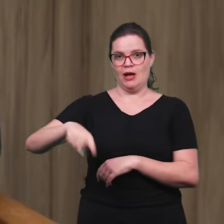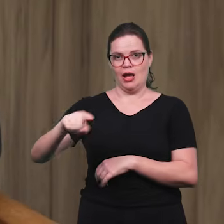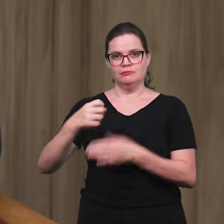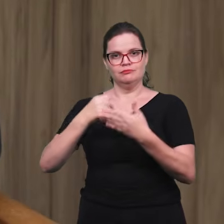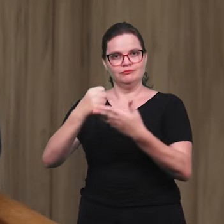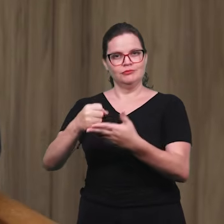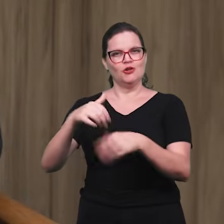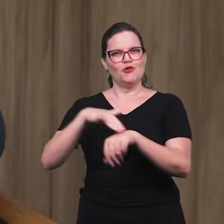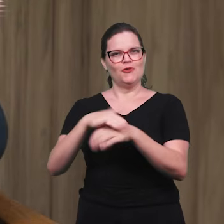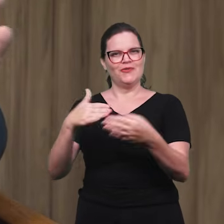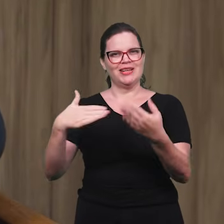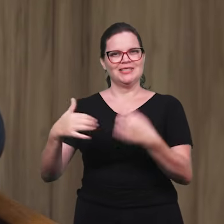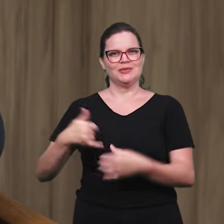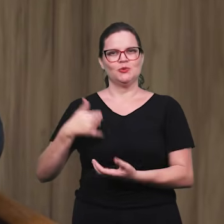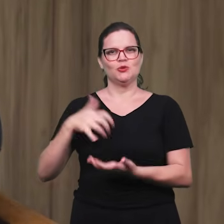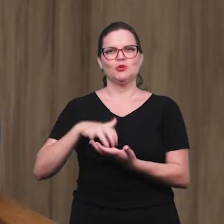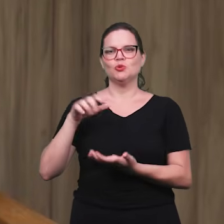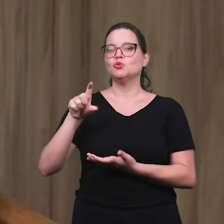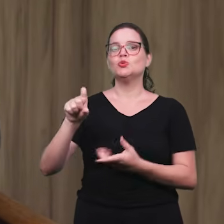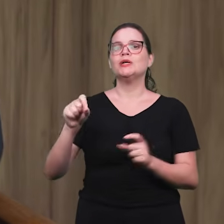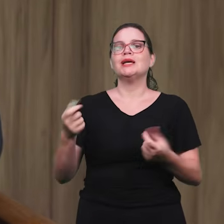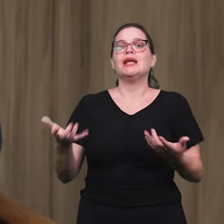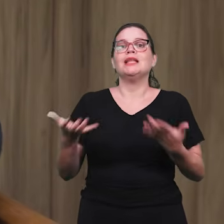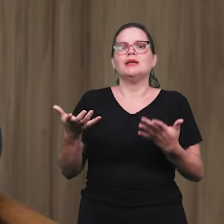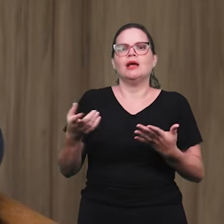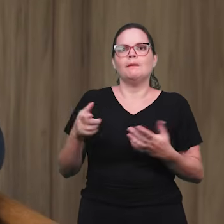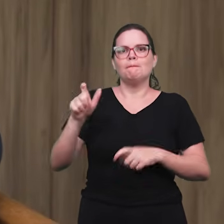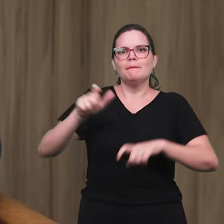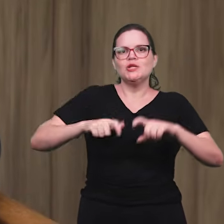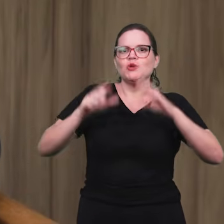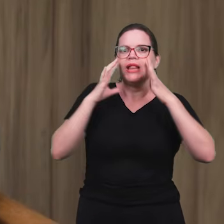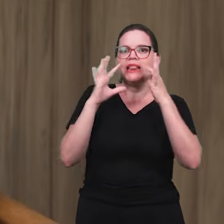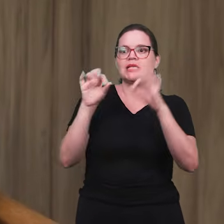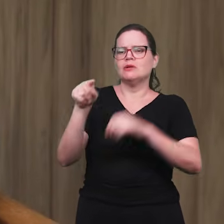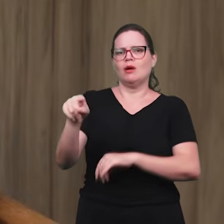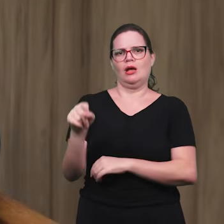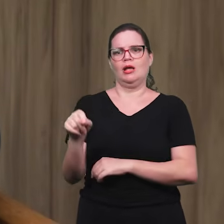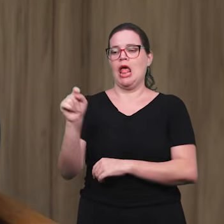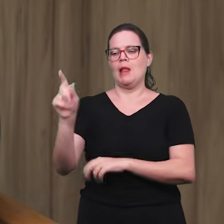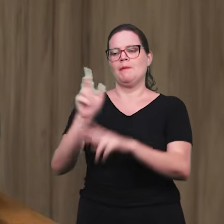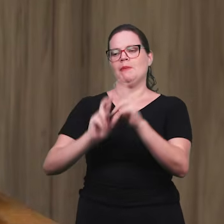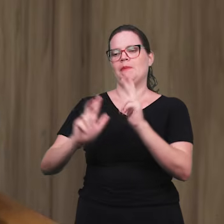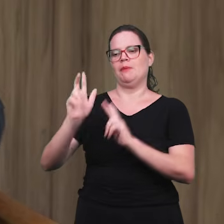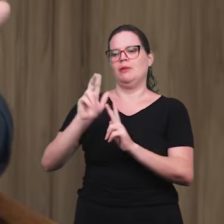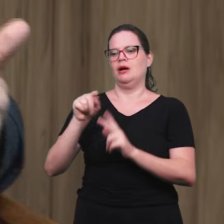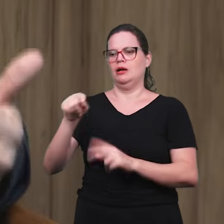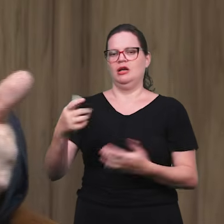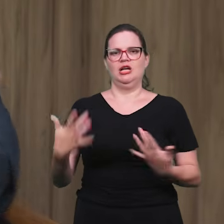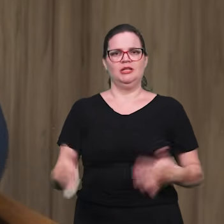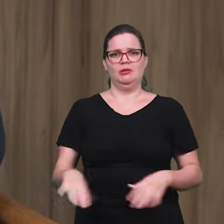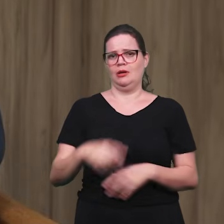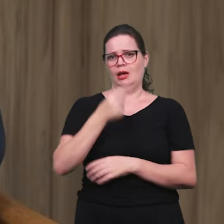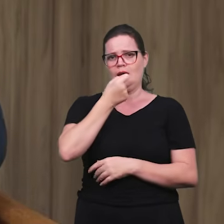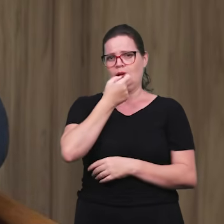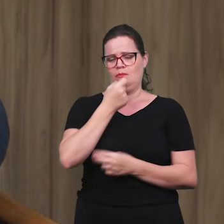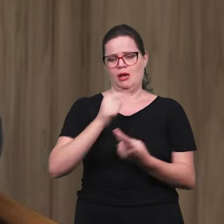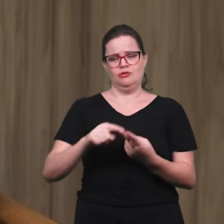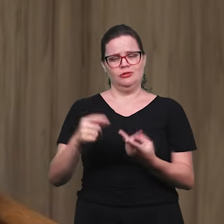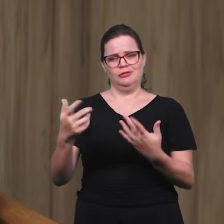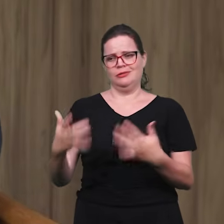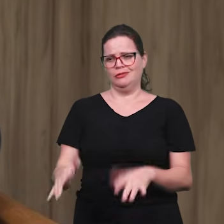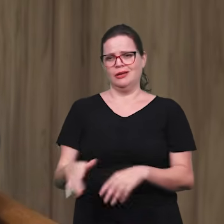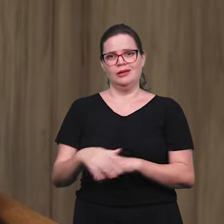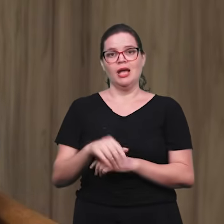idoso, tudo que ele precisa e o que ele quer é ser ouvido. Ele não está querendo uma medicação, ele